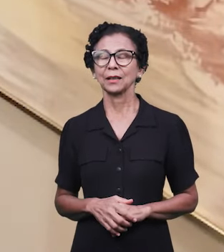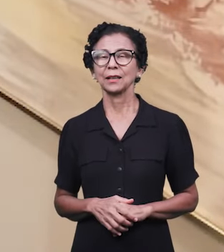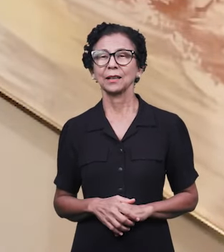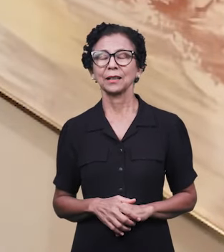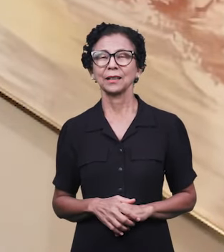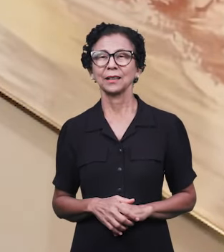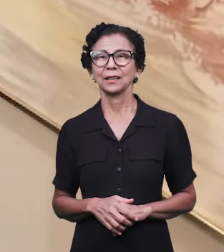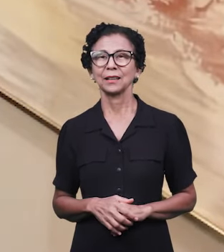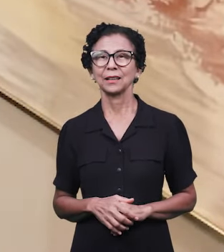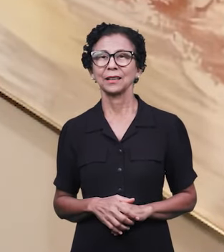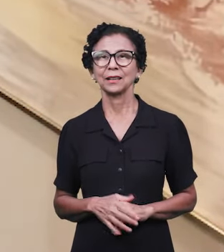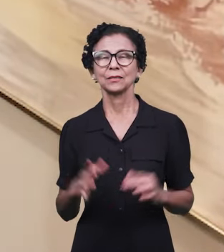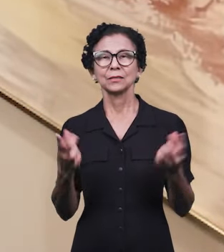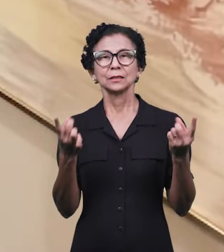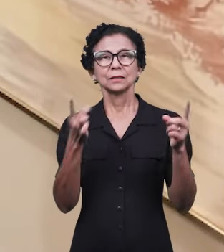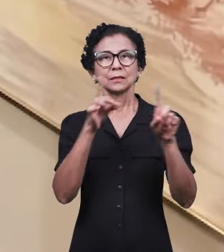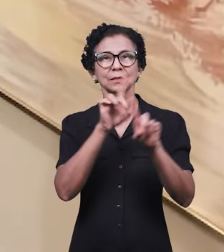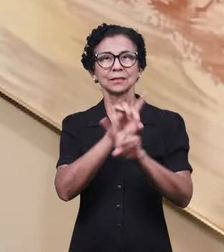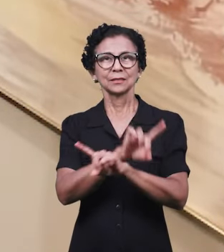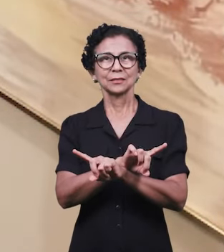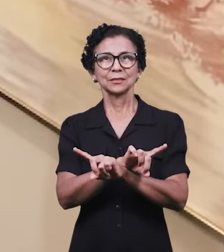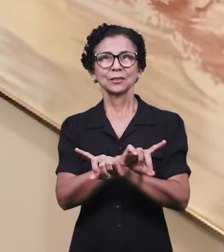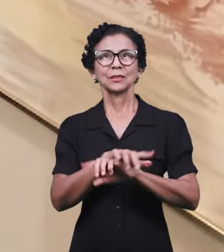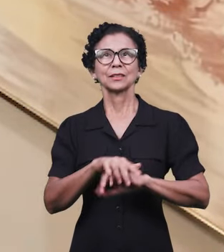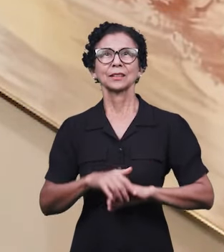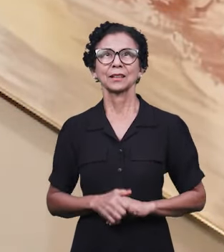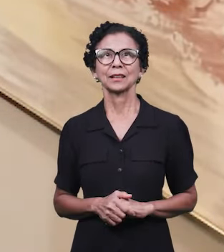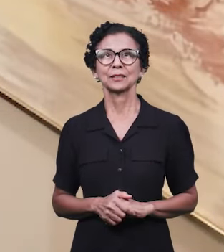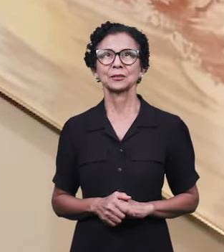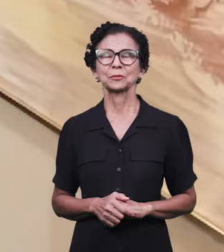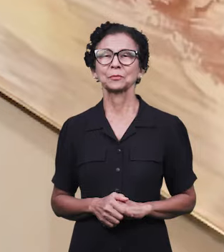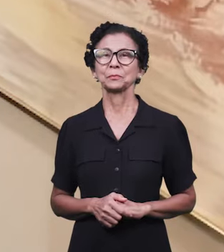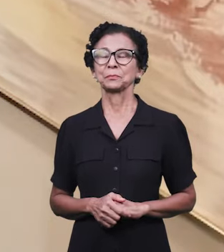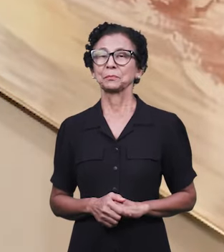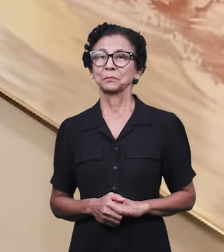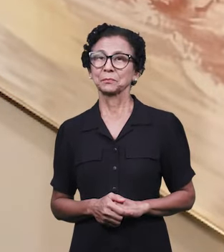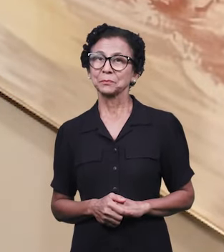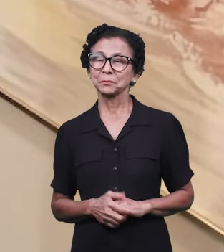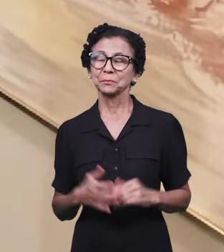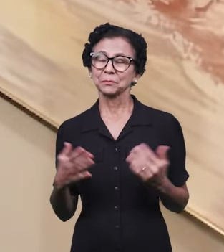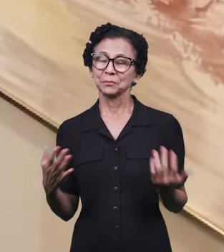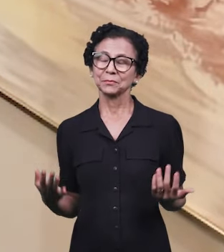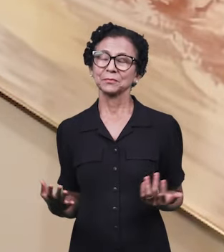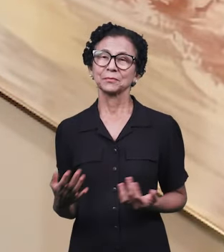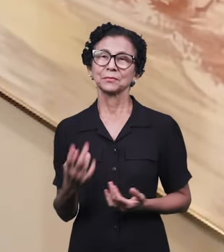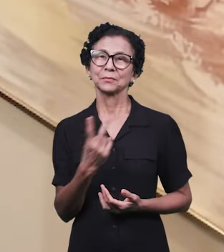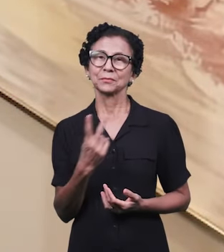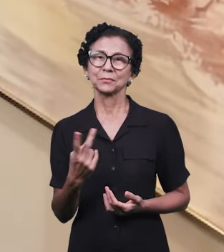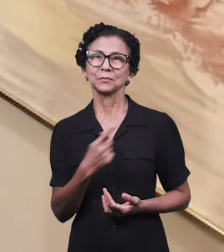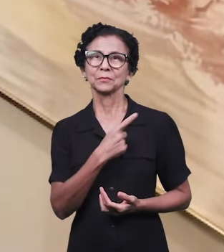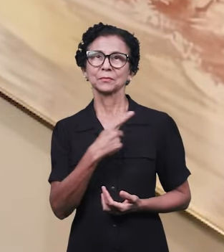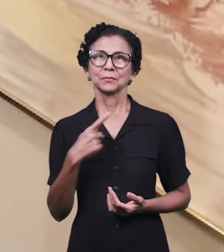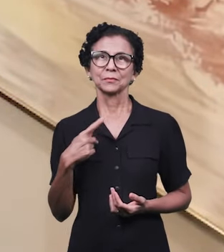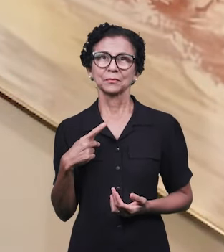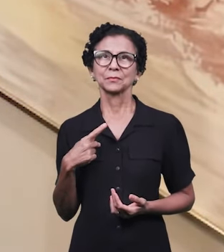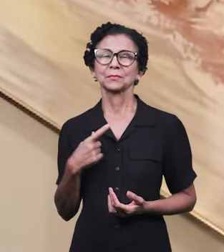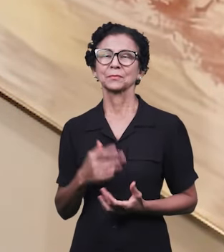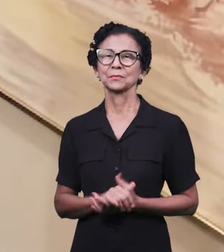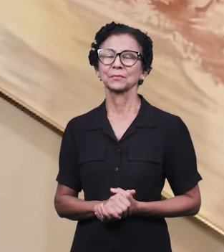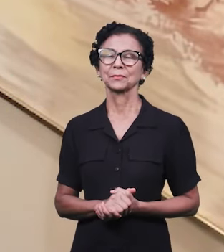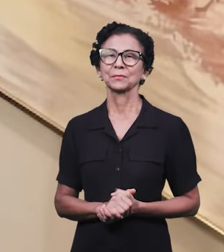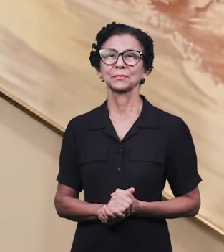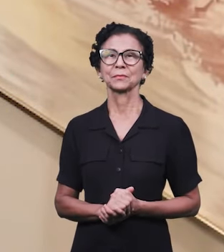nos Estados Unidos e Canadá. Coordenador das igrejas na América do Norte, o pastor Ronildo Scherer compartilhou